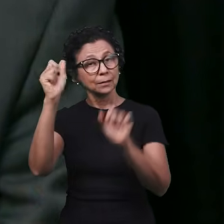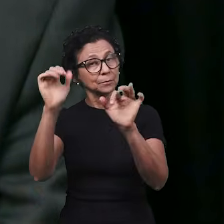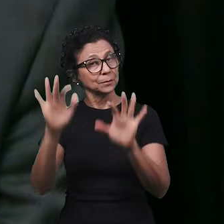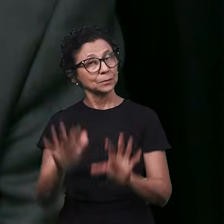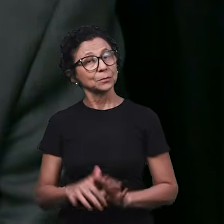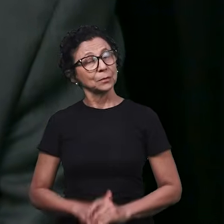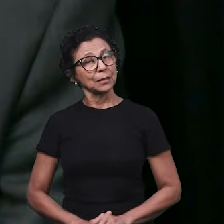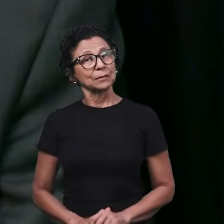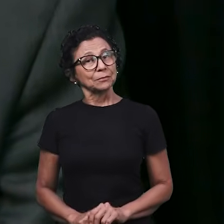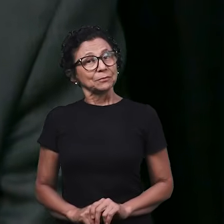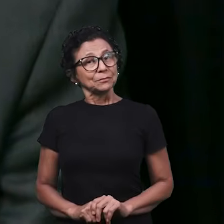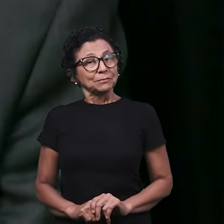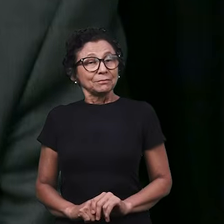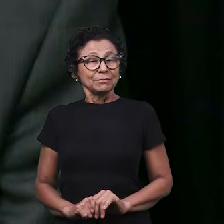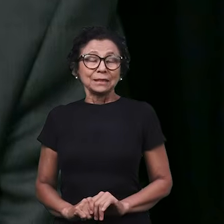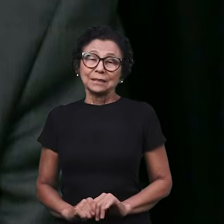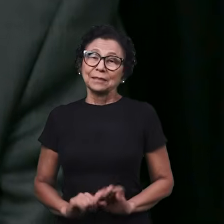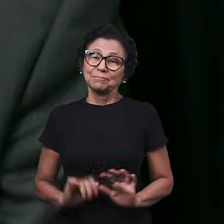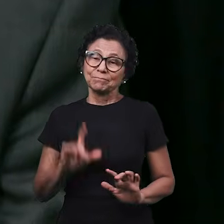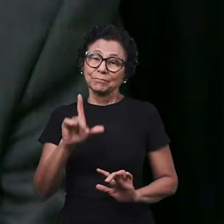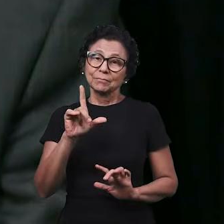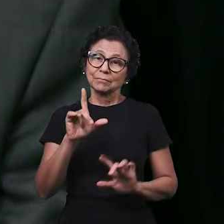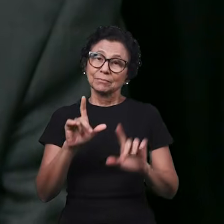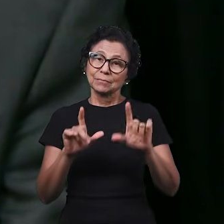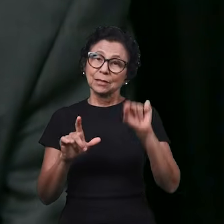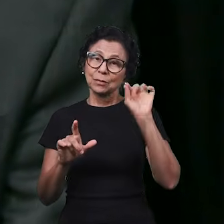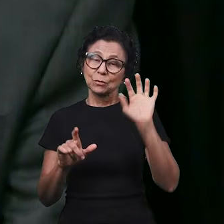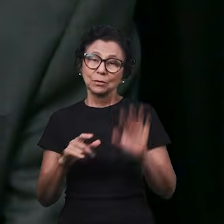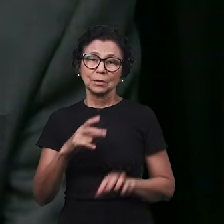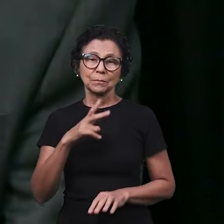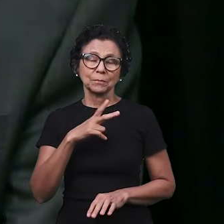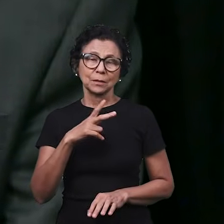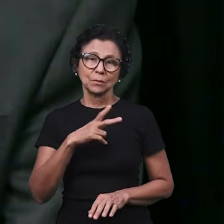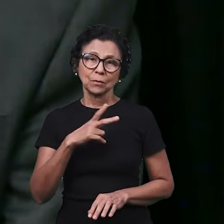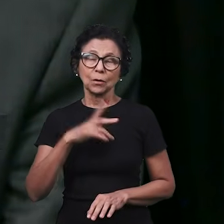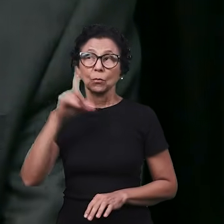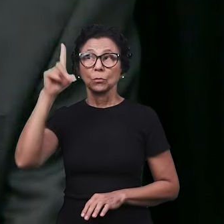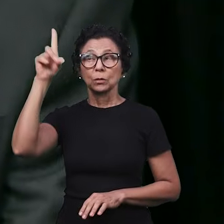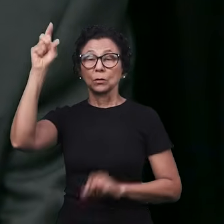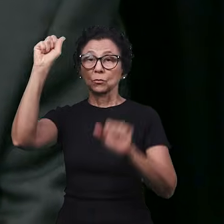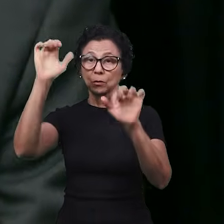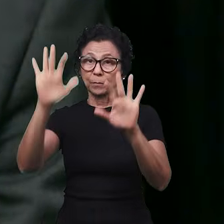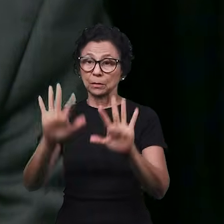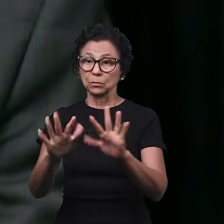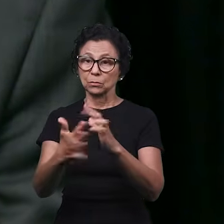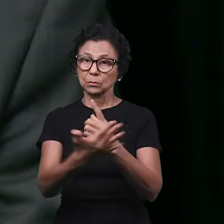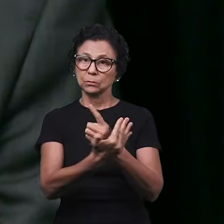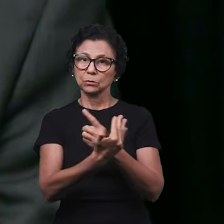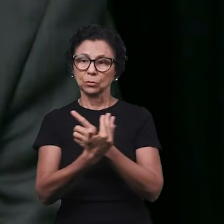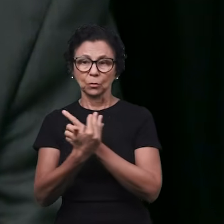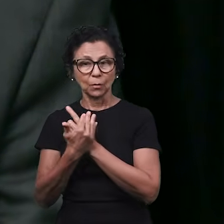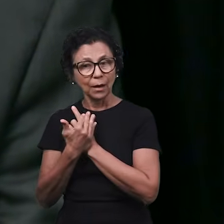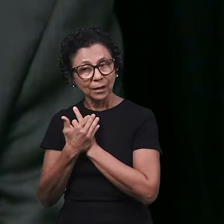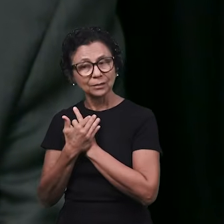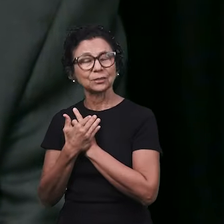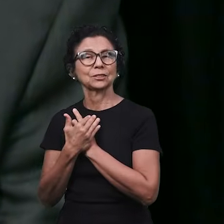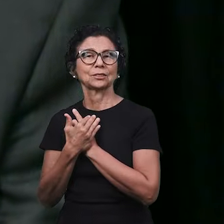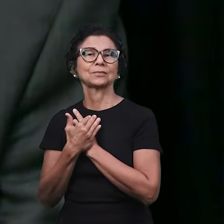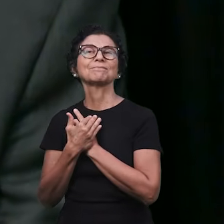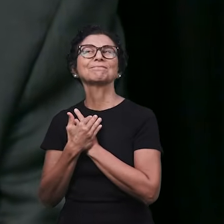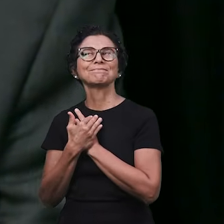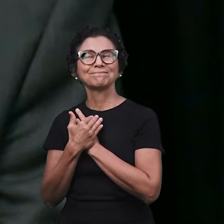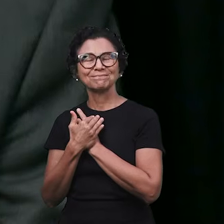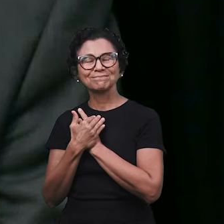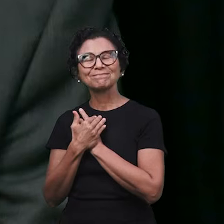Deus abençoador, mas é muito da escolha do homem. O Senhor te abençoe e te guarde. Então, você